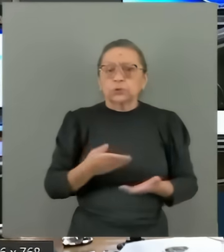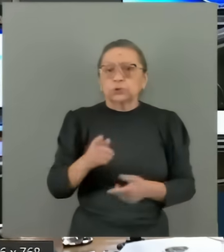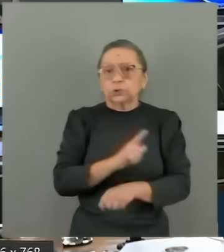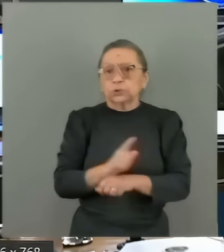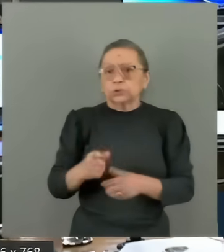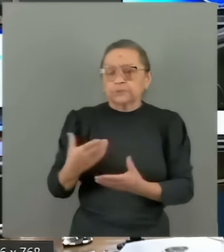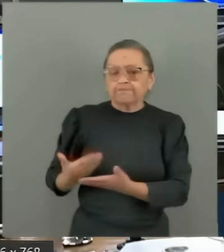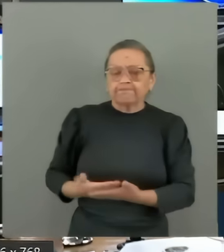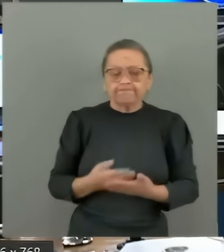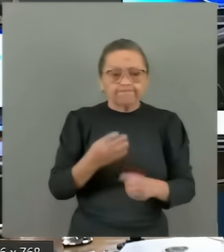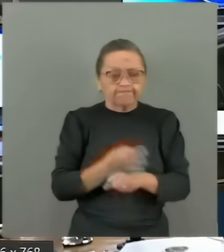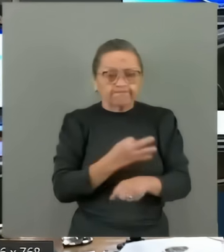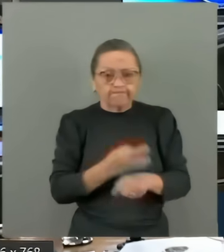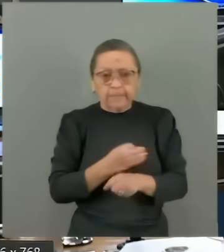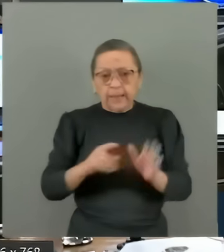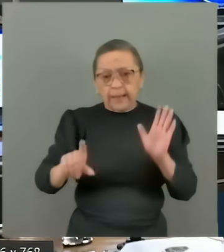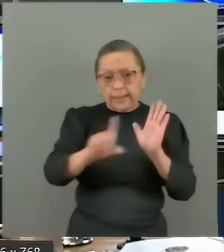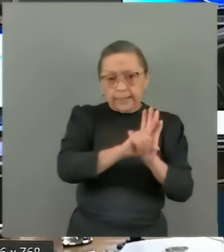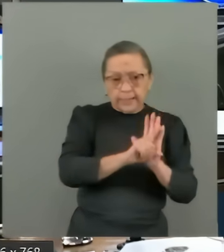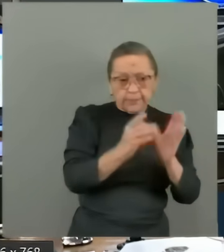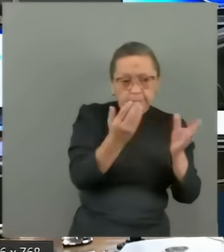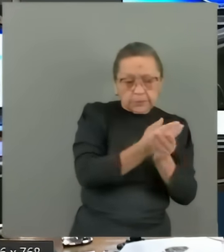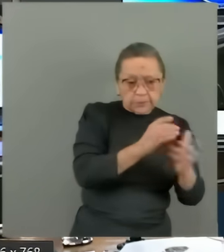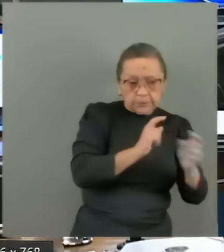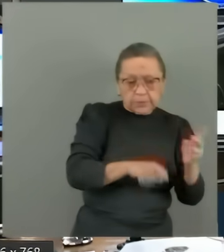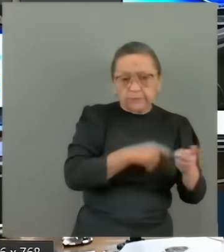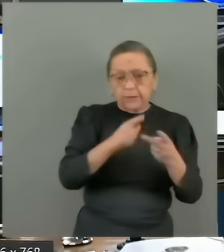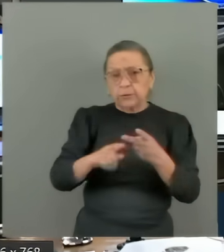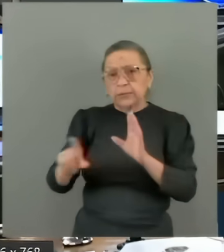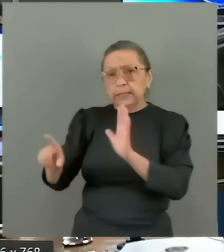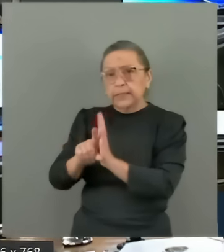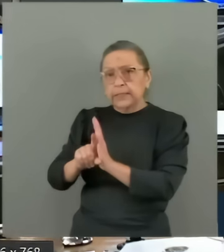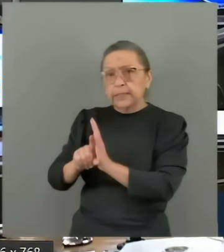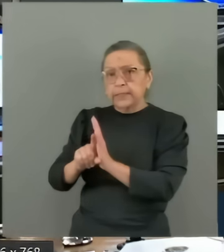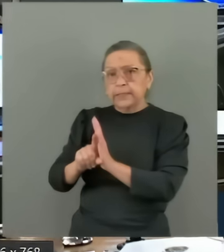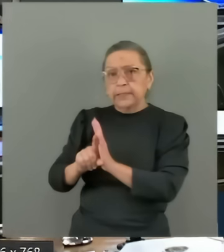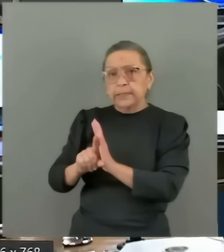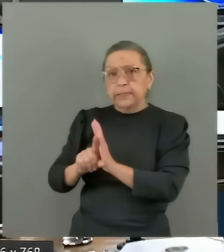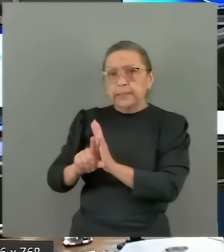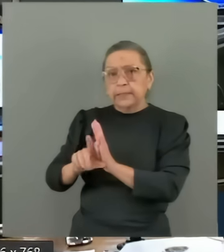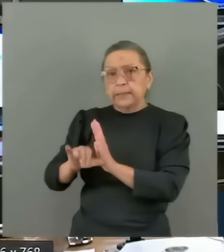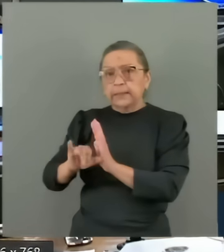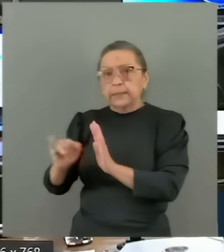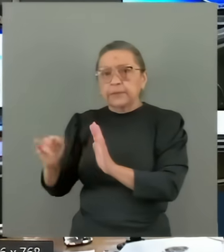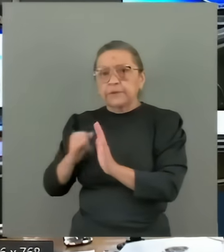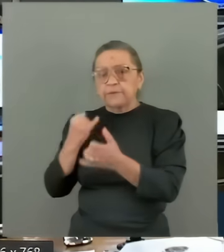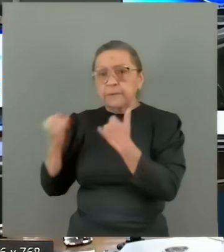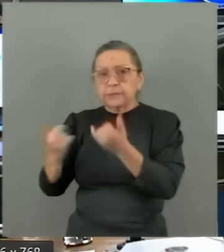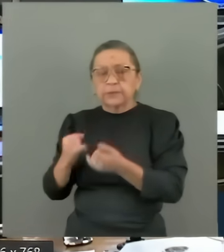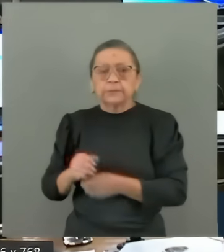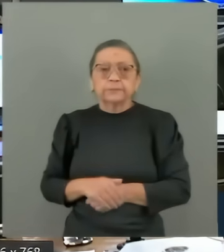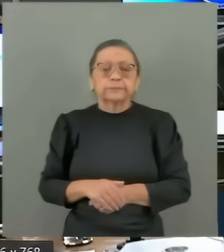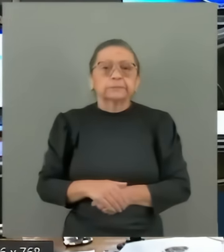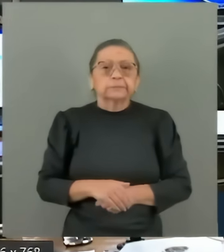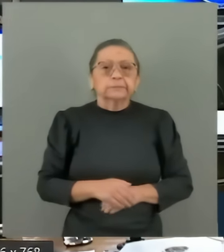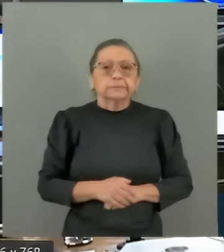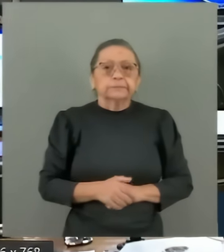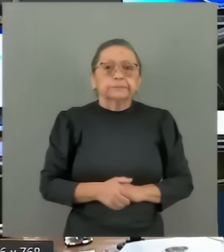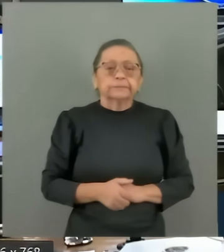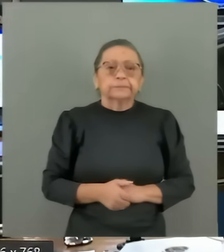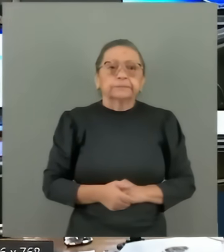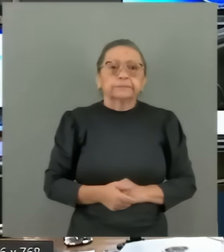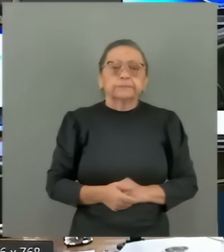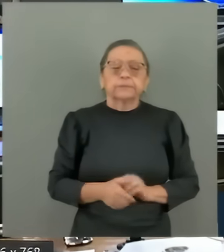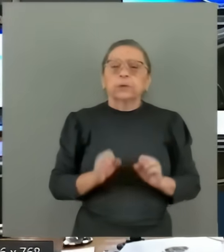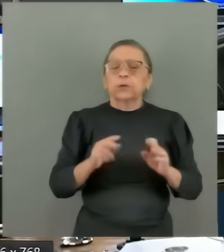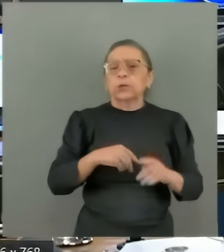apertado entre a Lei de Processo Administrativo e a LINDB. Desculpa, só para não ficar sem resposta. Ok. Eu